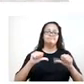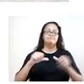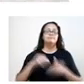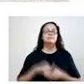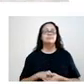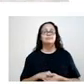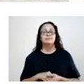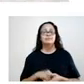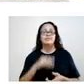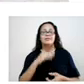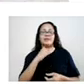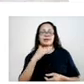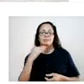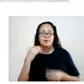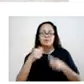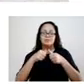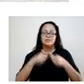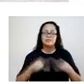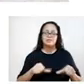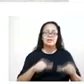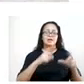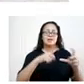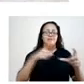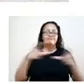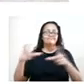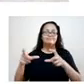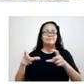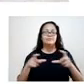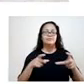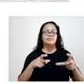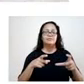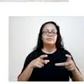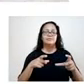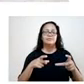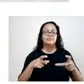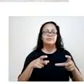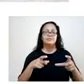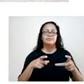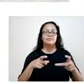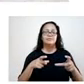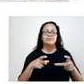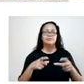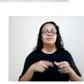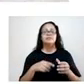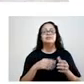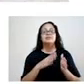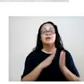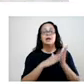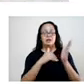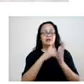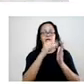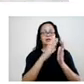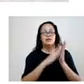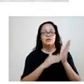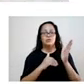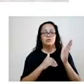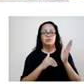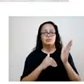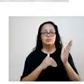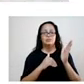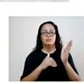macabra. A morte está em toda parte. Reforçando o que disse Deby, a obra que vocês podem ver